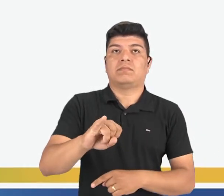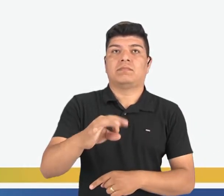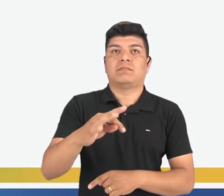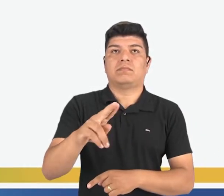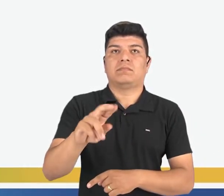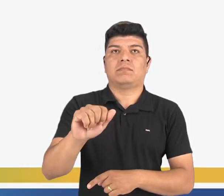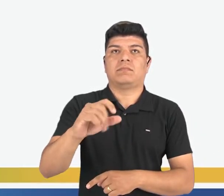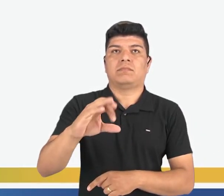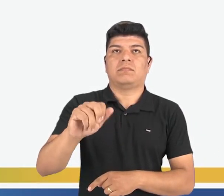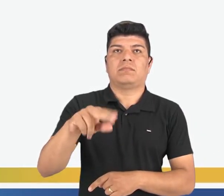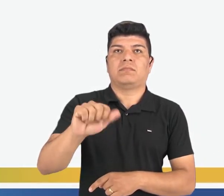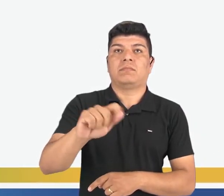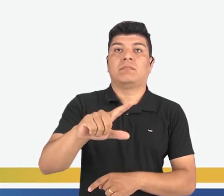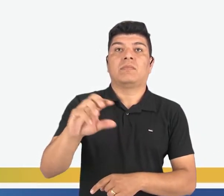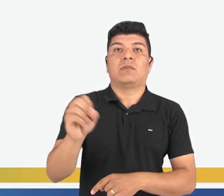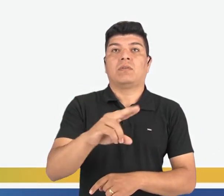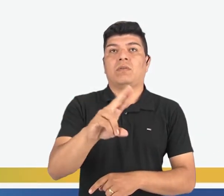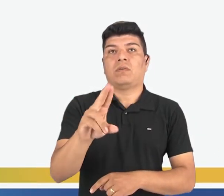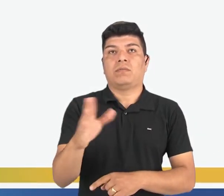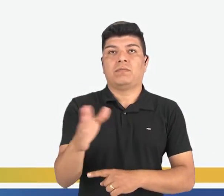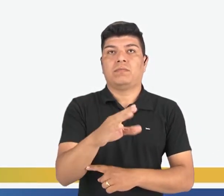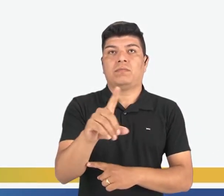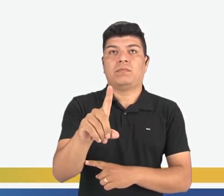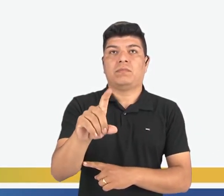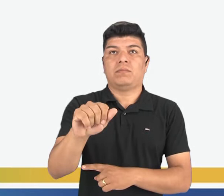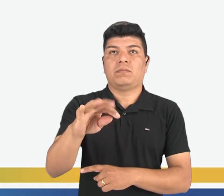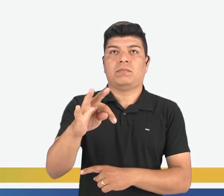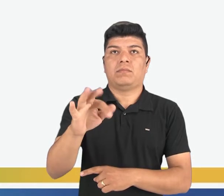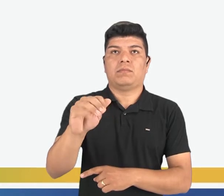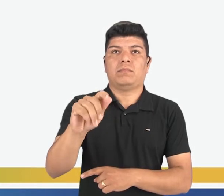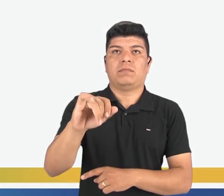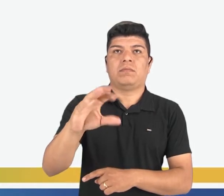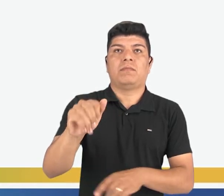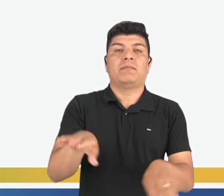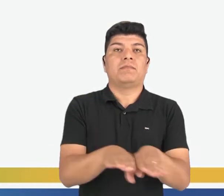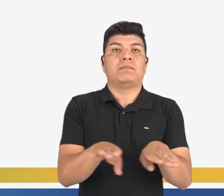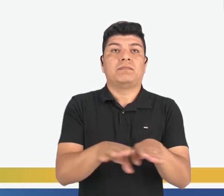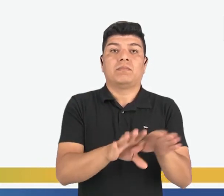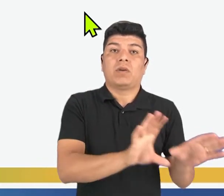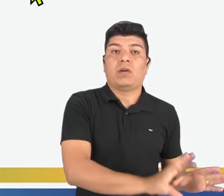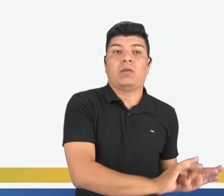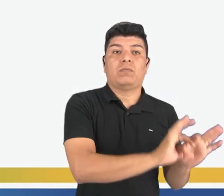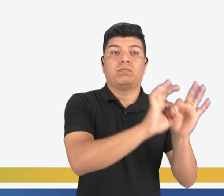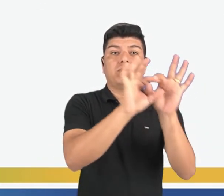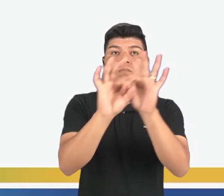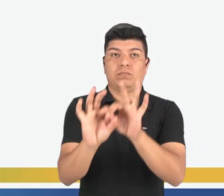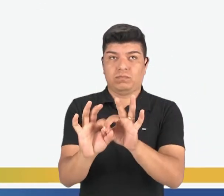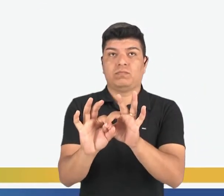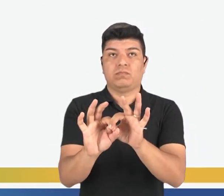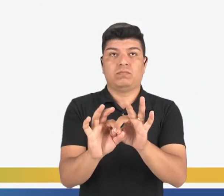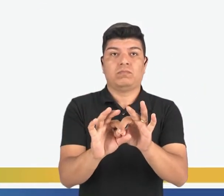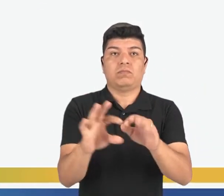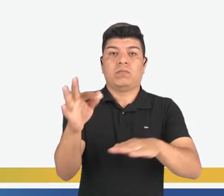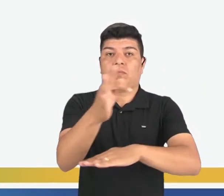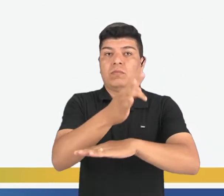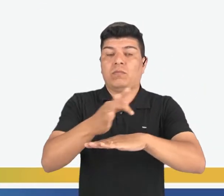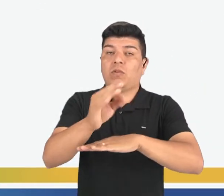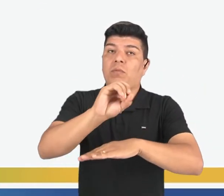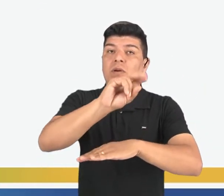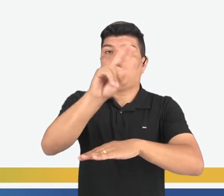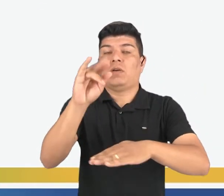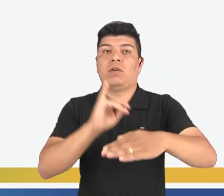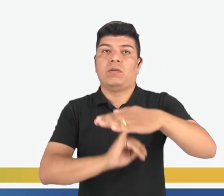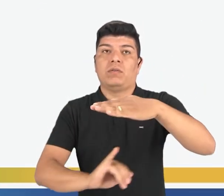ou diafásica. Ocorre com o contexto, por exemplo, situações formais e informais.